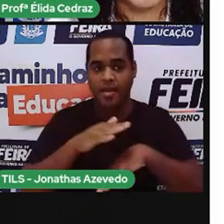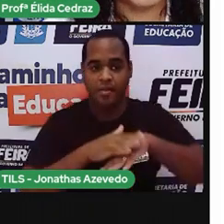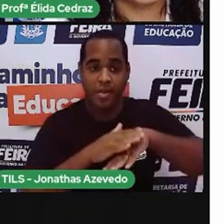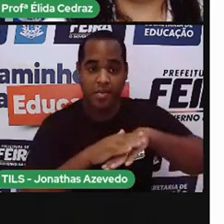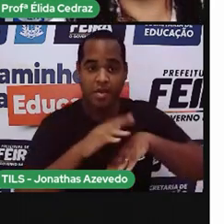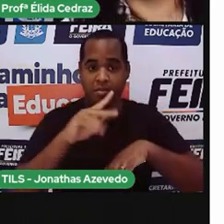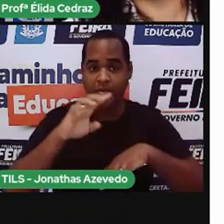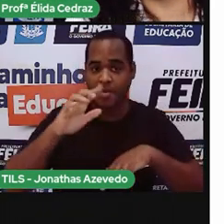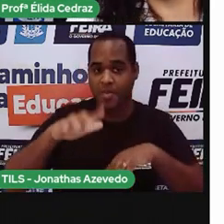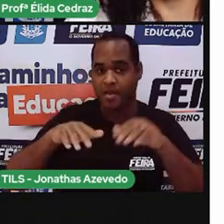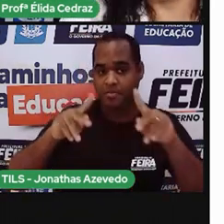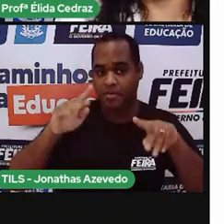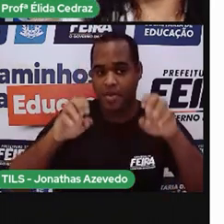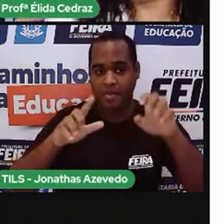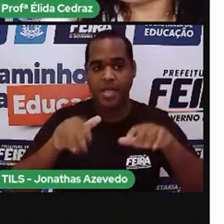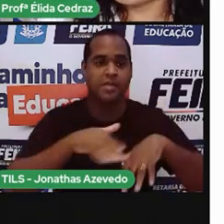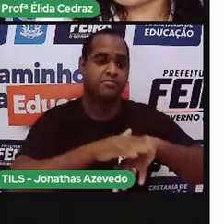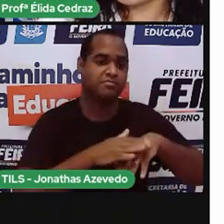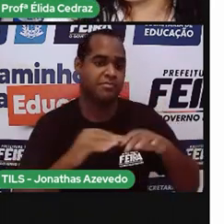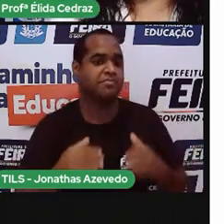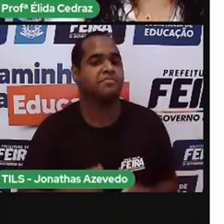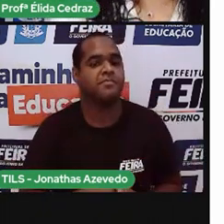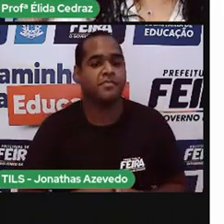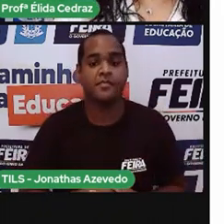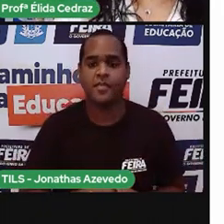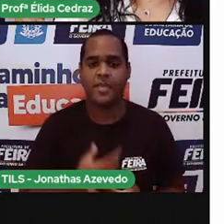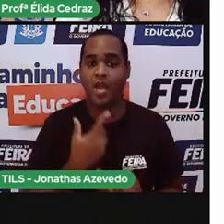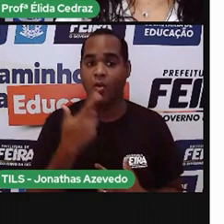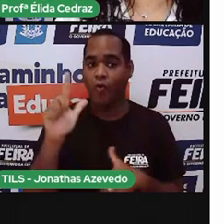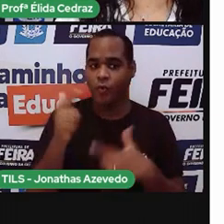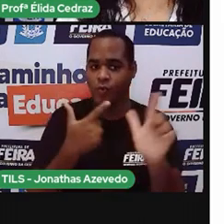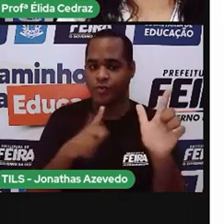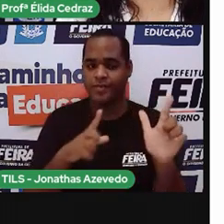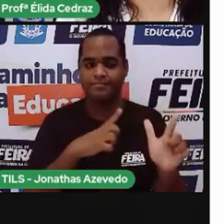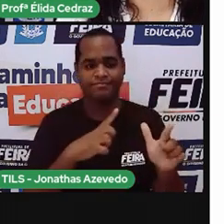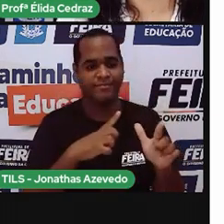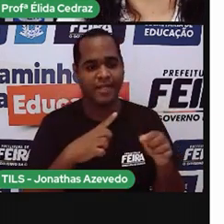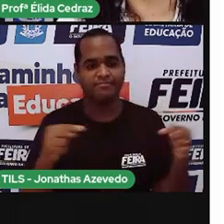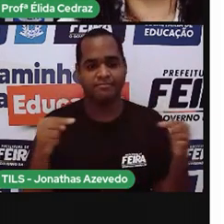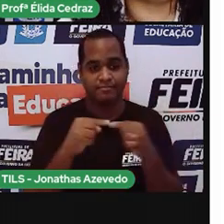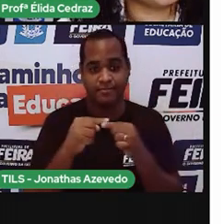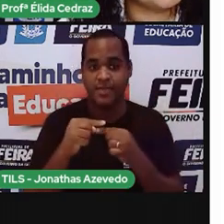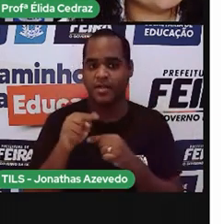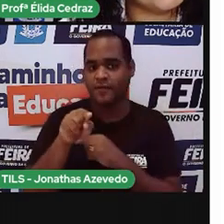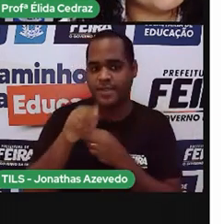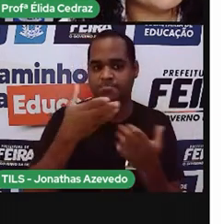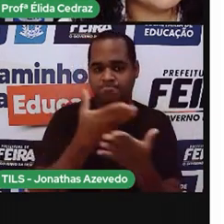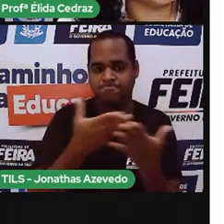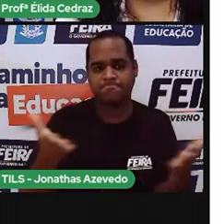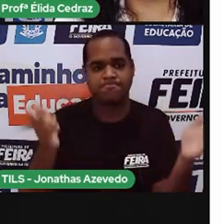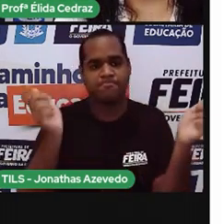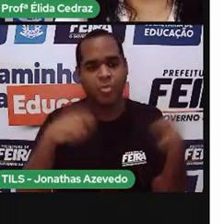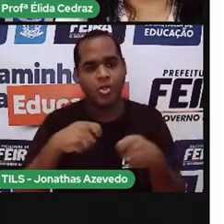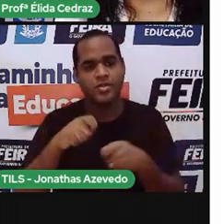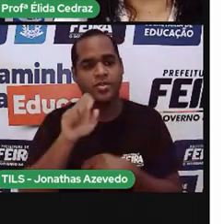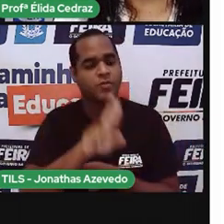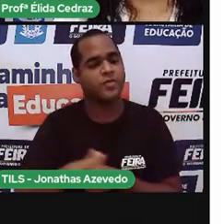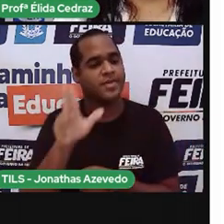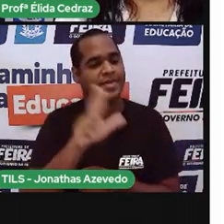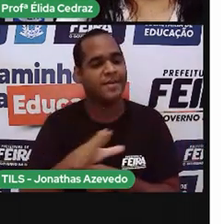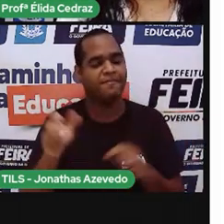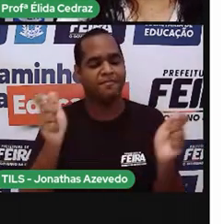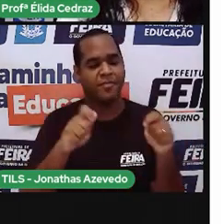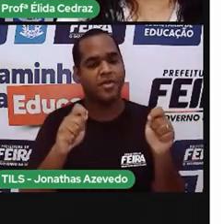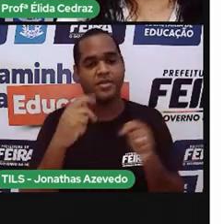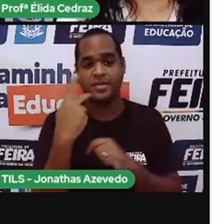dos pés. Mas existem outras coisas que nós podemos usar para marcar os